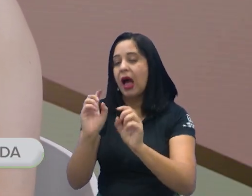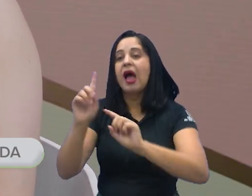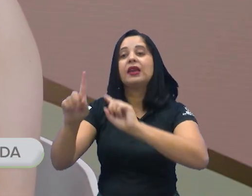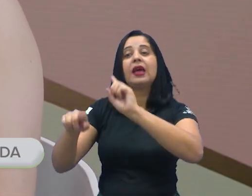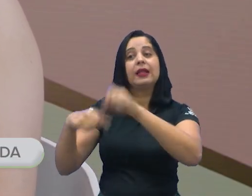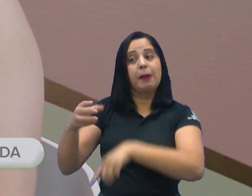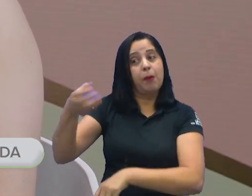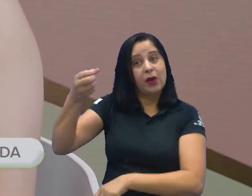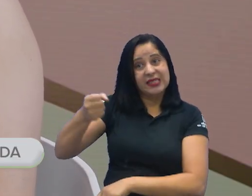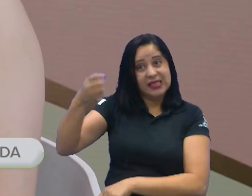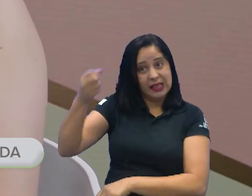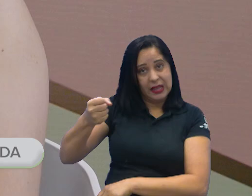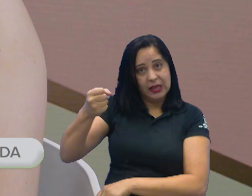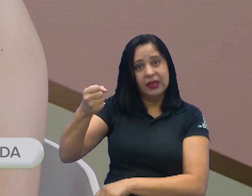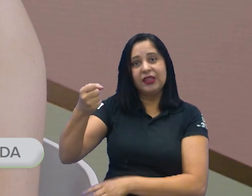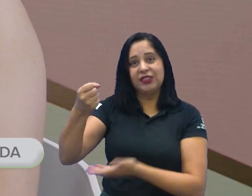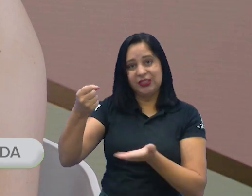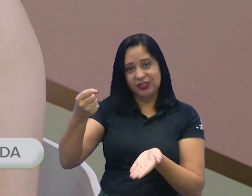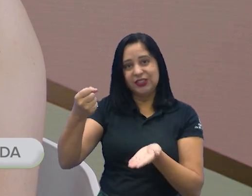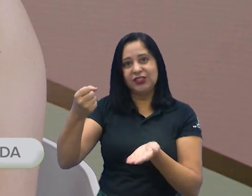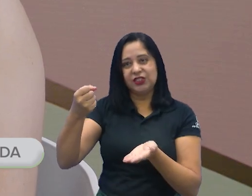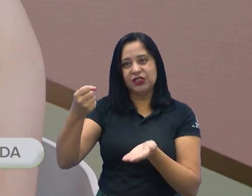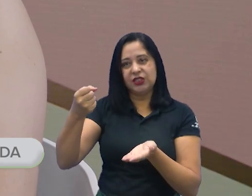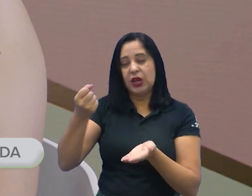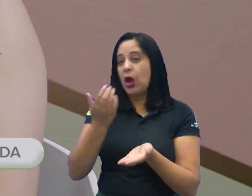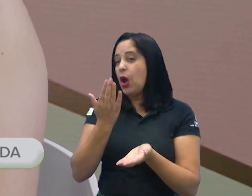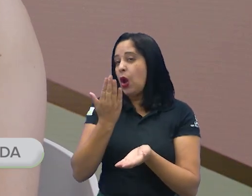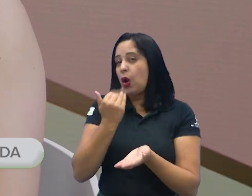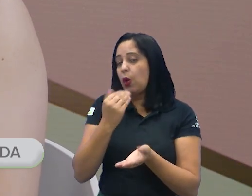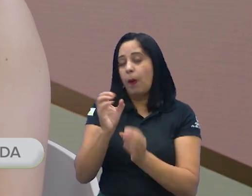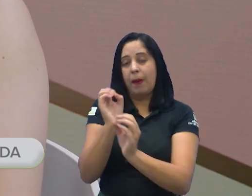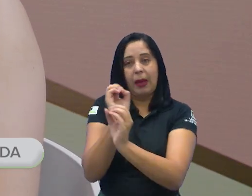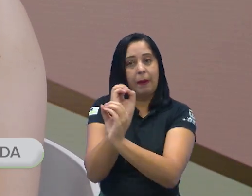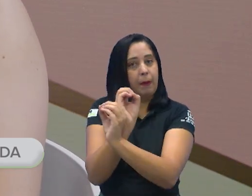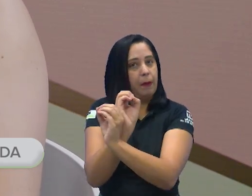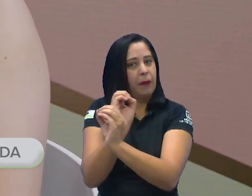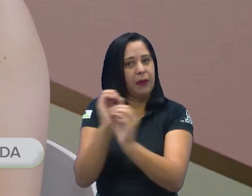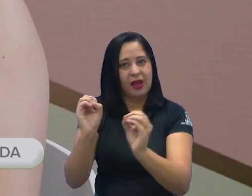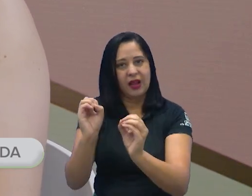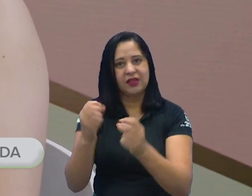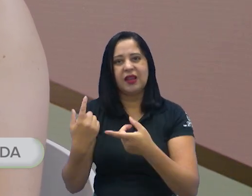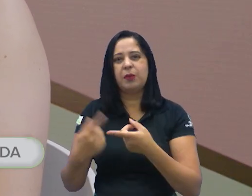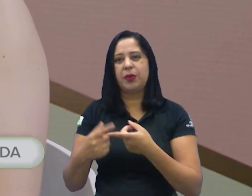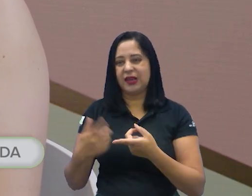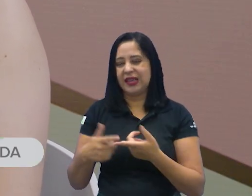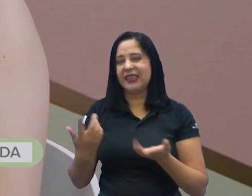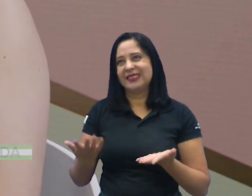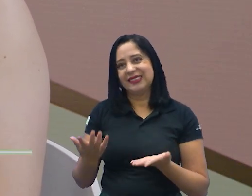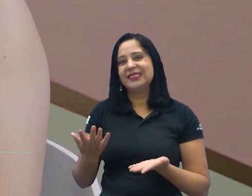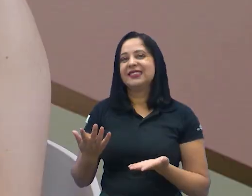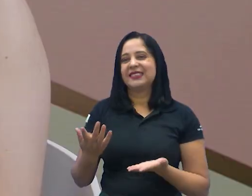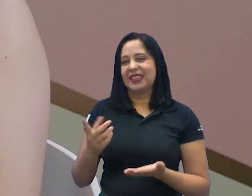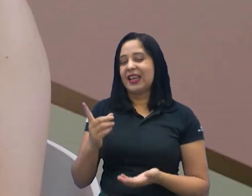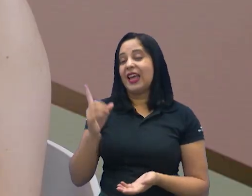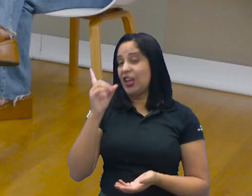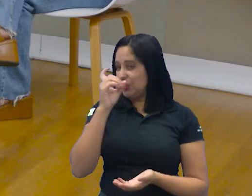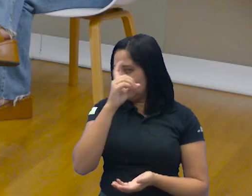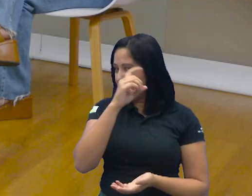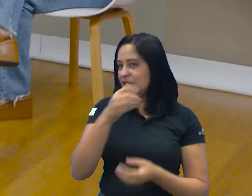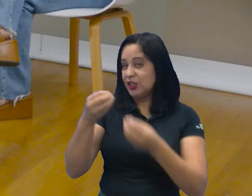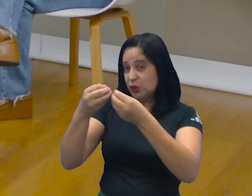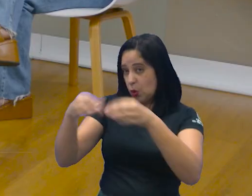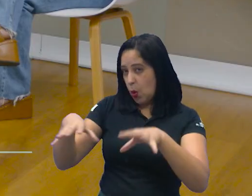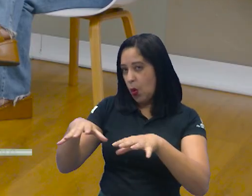são os últimos que as pessoas vão, ali que tem uma dificuldade um pouquinho maior de ser retirado. Por isso que é importante